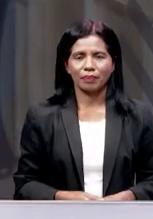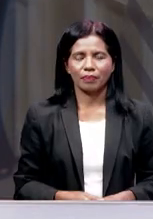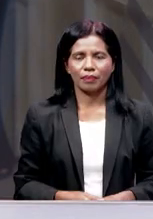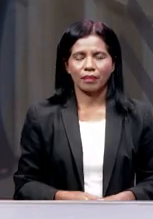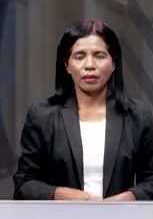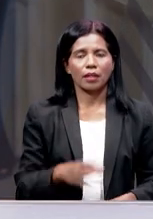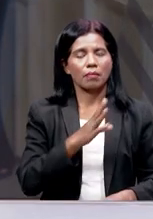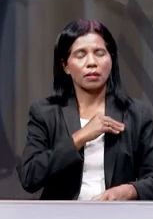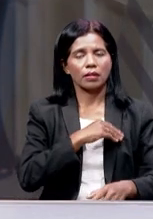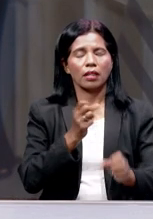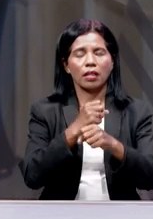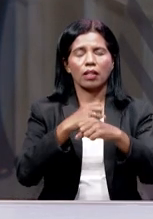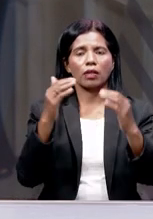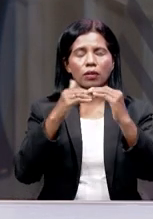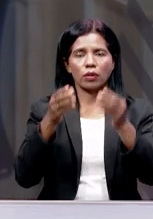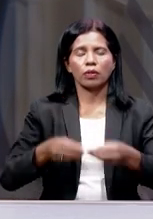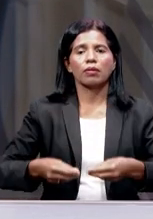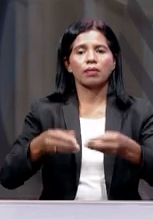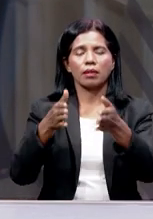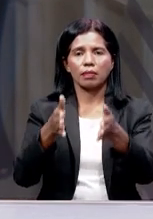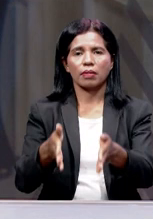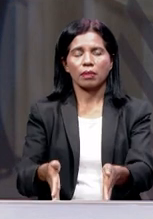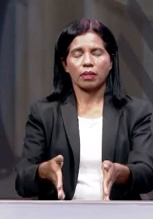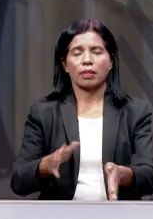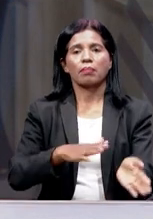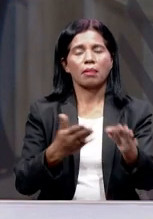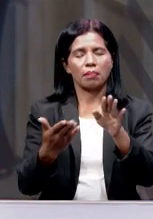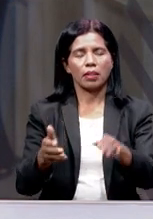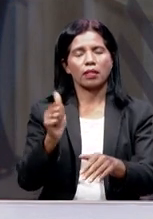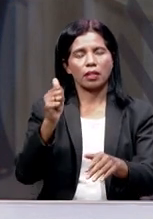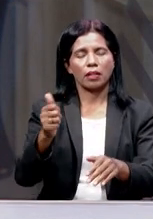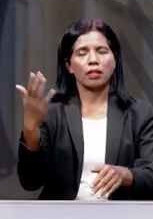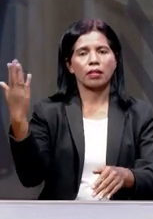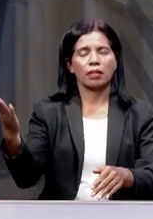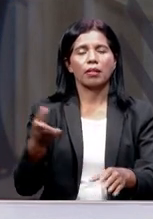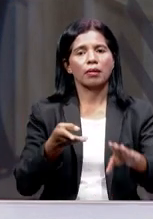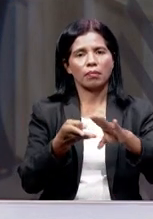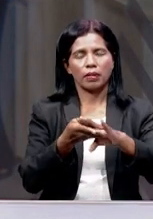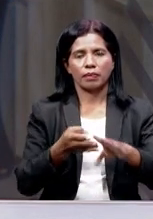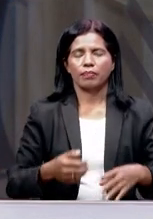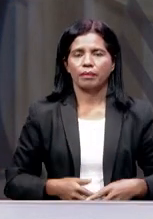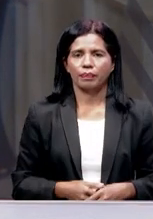Palestiniano realiza cerimônia funeral ba mate Isin Sanulu nebe mate ataque he Banco Ocidental.